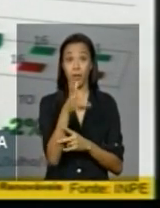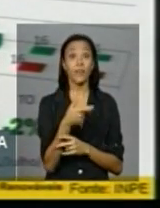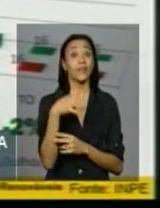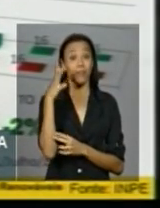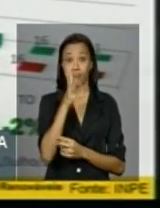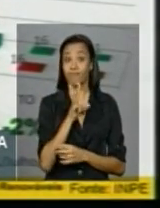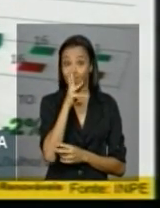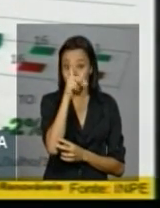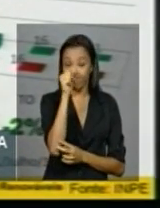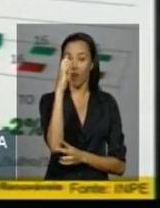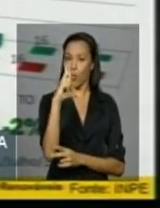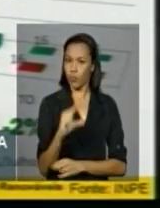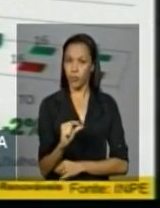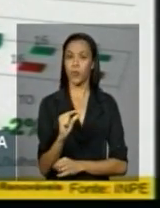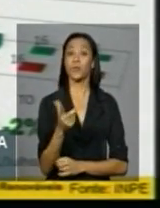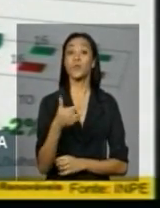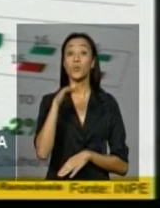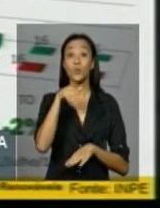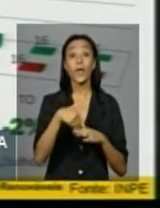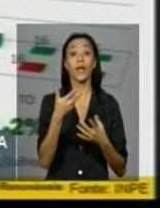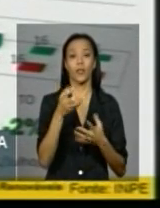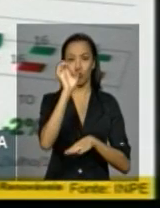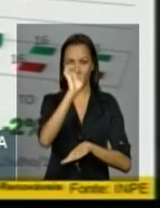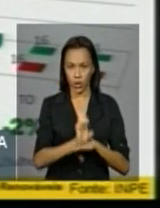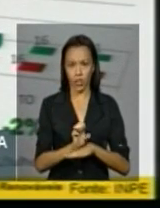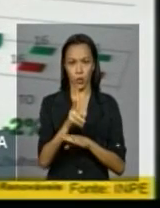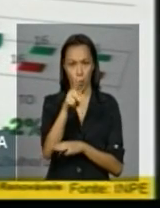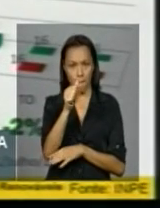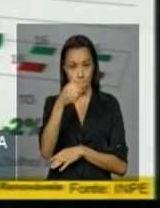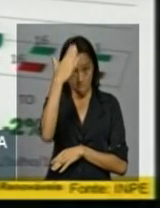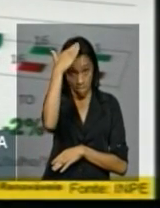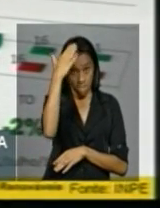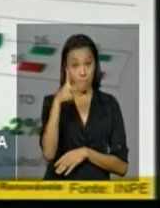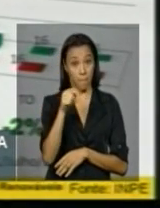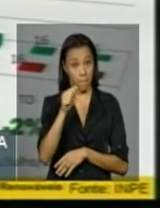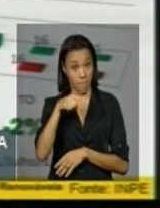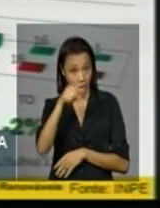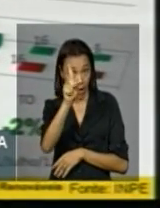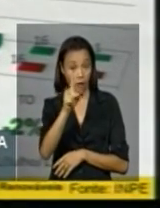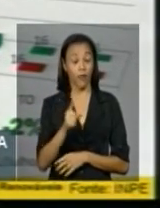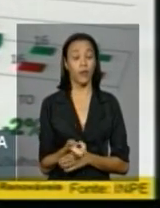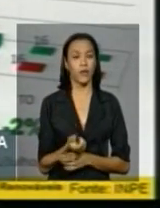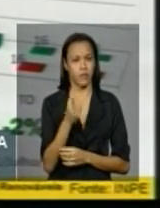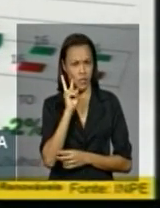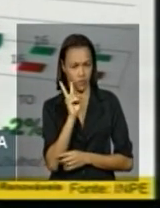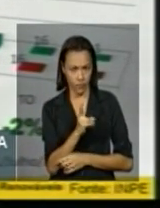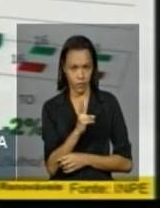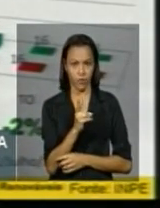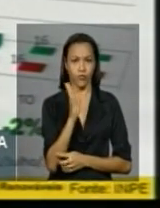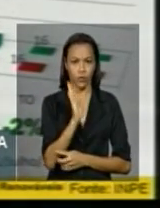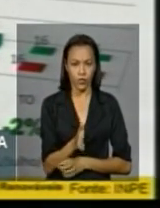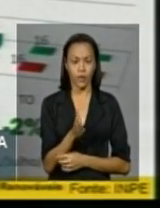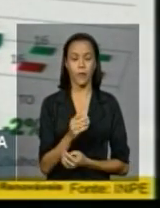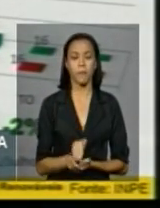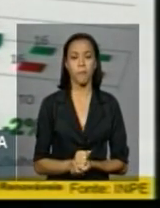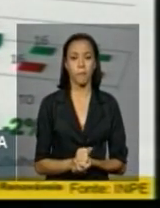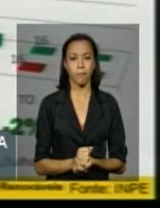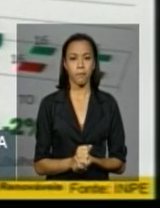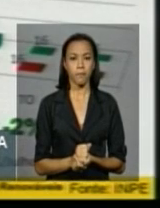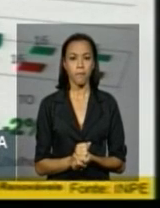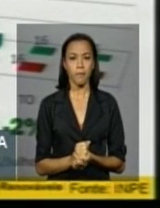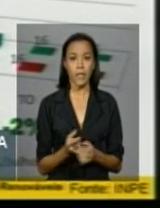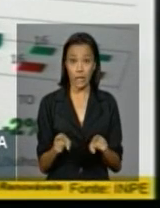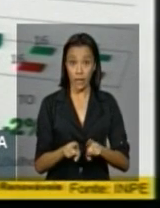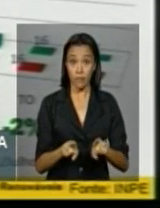tá no Estado do Pará olha aqui o estado do Mato Grosso reduziu mas tem um empate técnico 2.7%